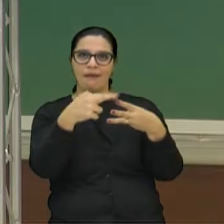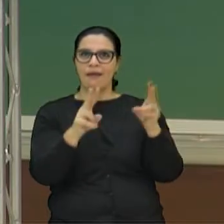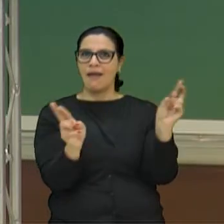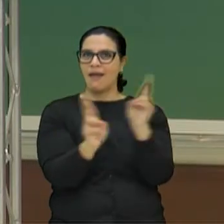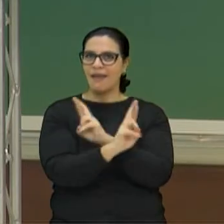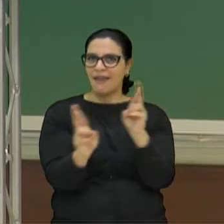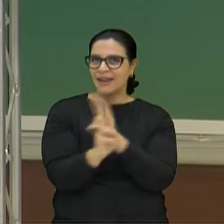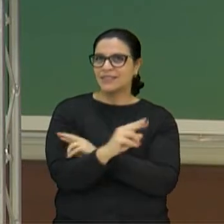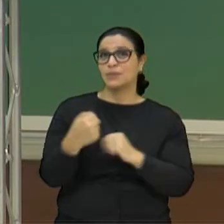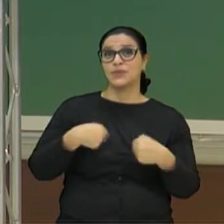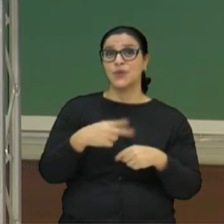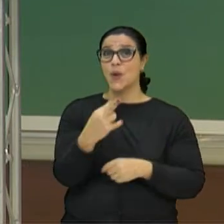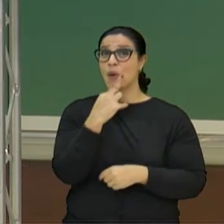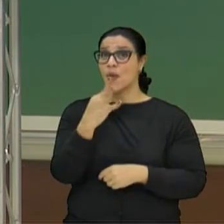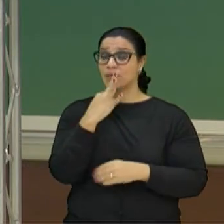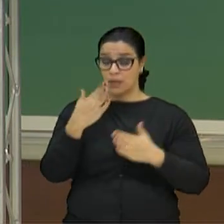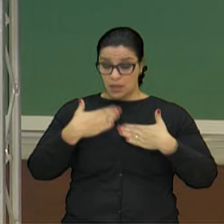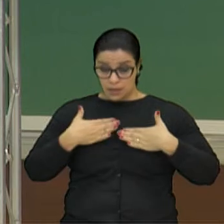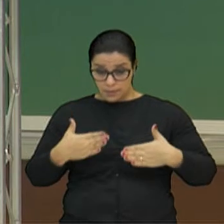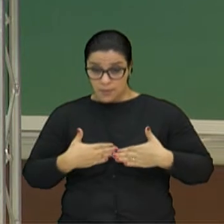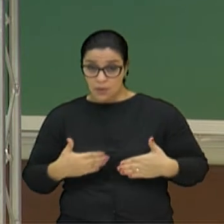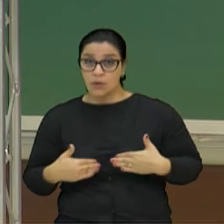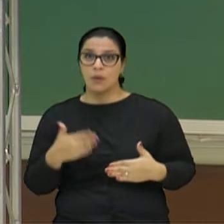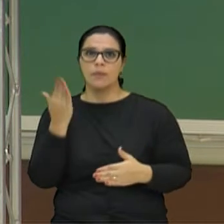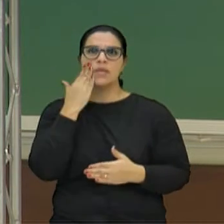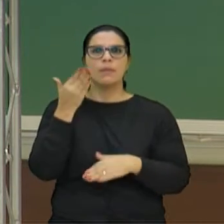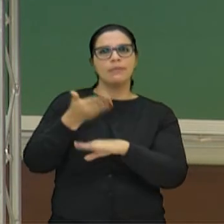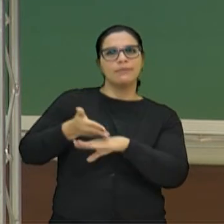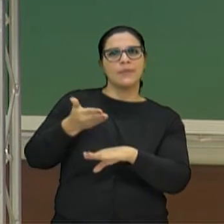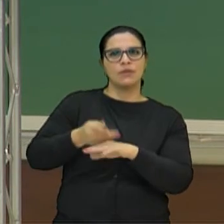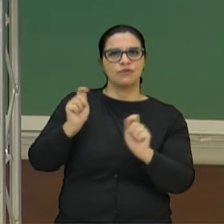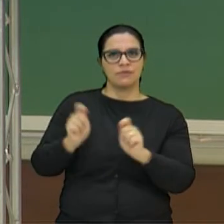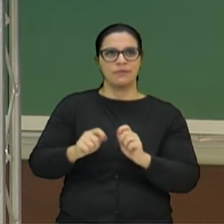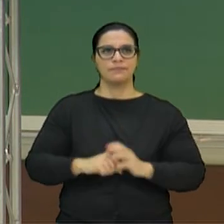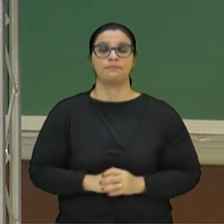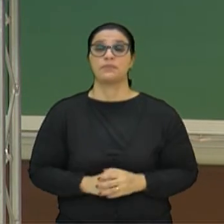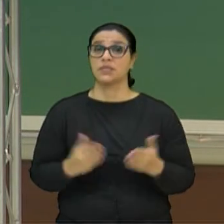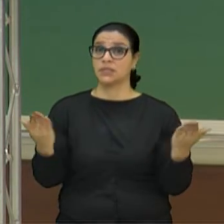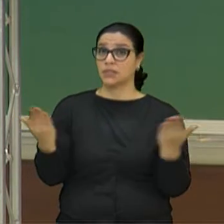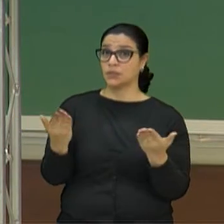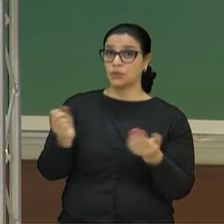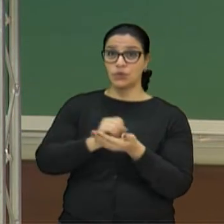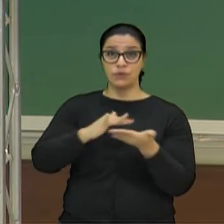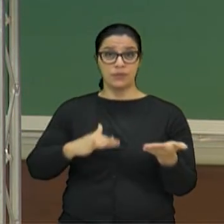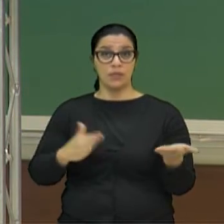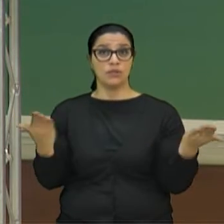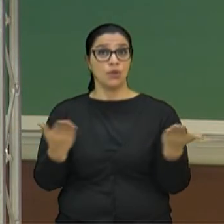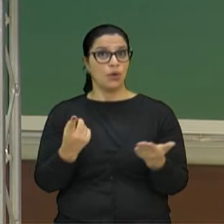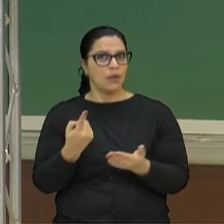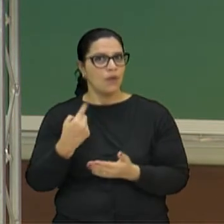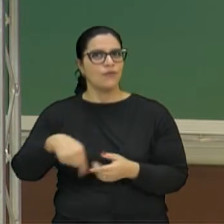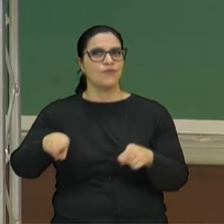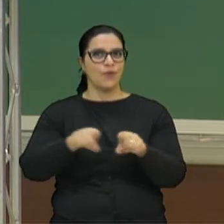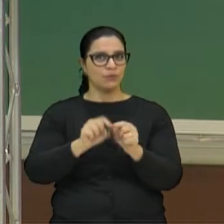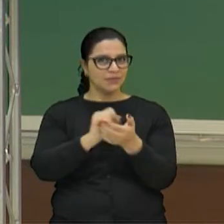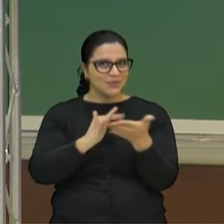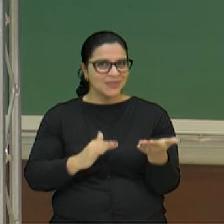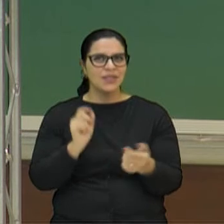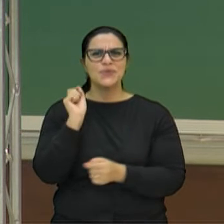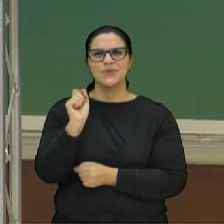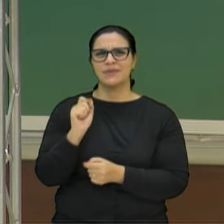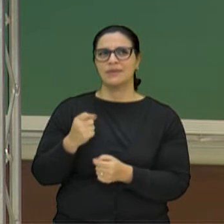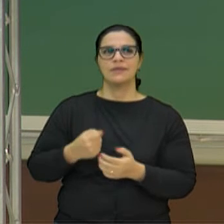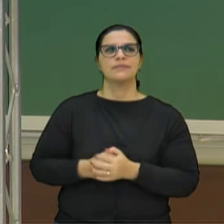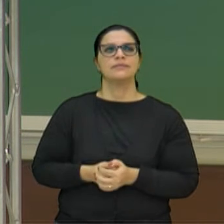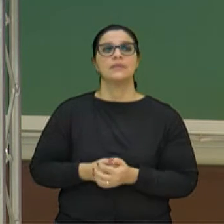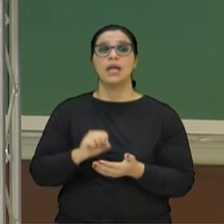do conhecer o corpo para estar praticando. Bora para a atividade, então temos mais uma atividade sobre a aula